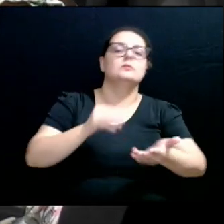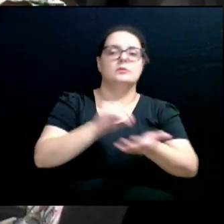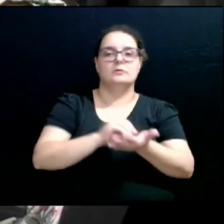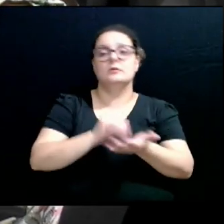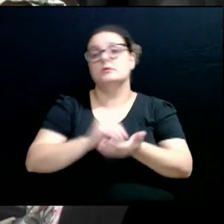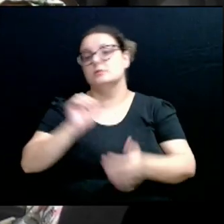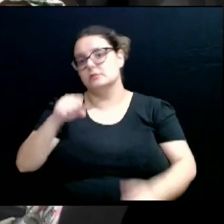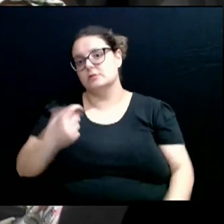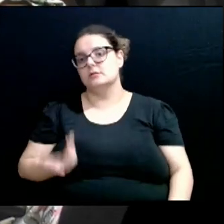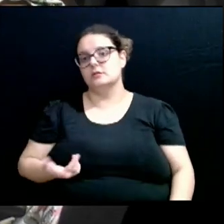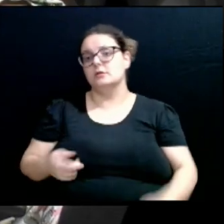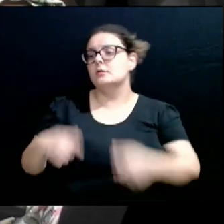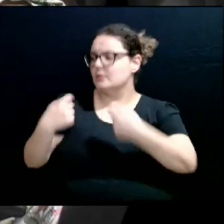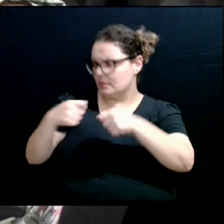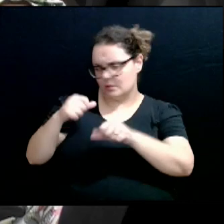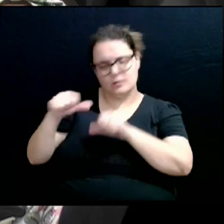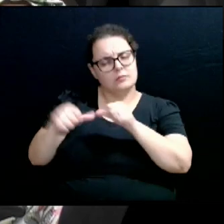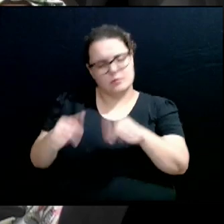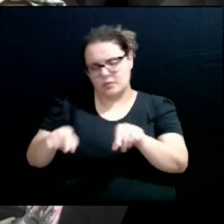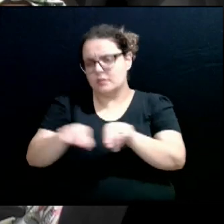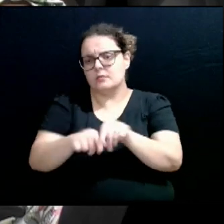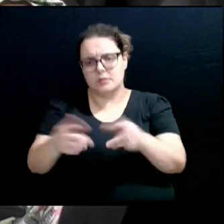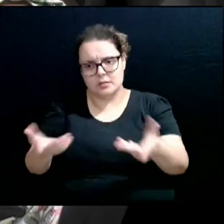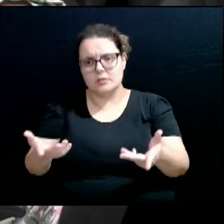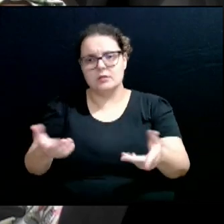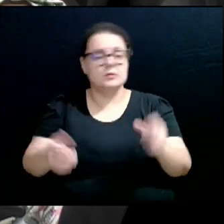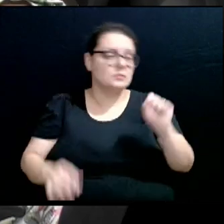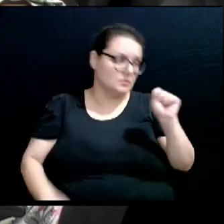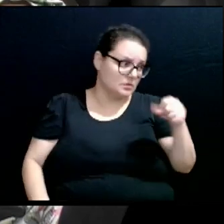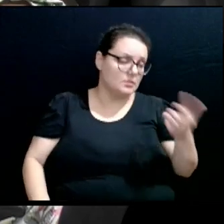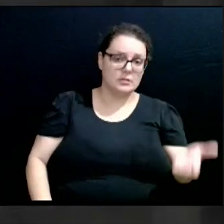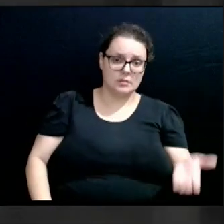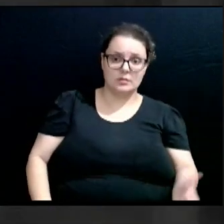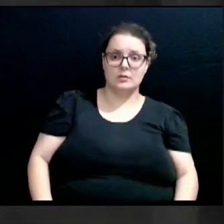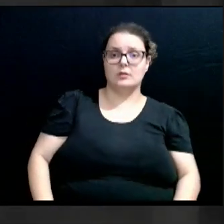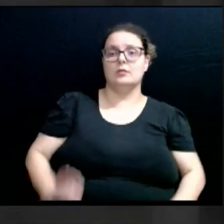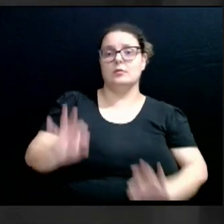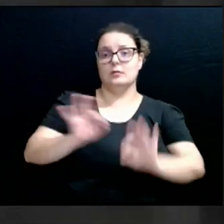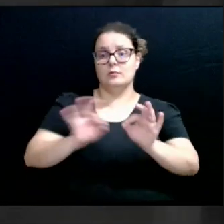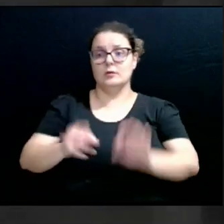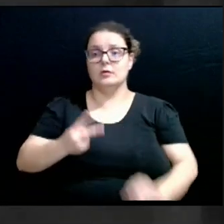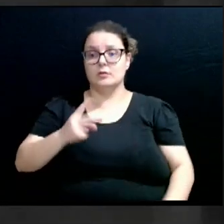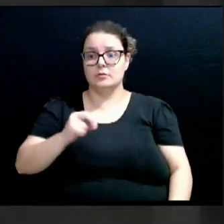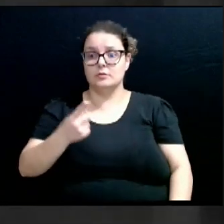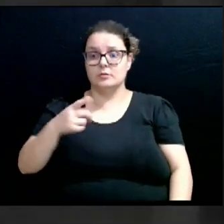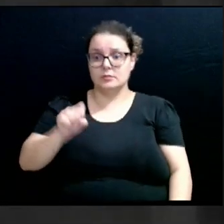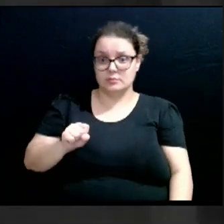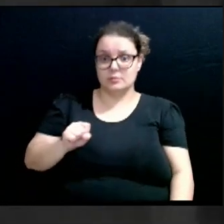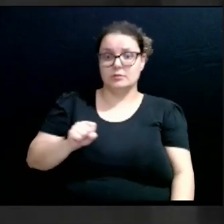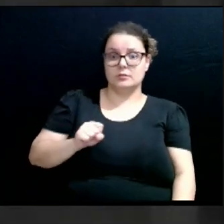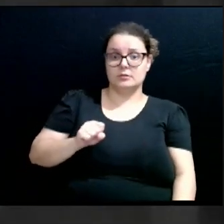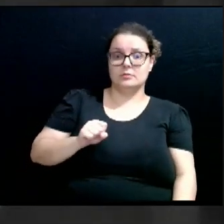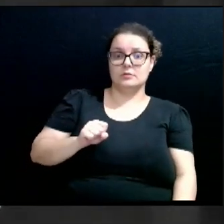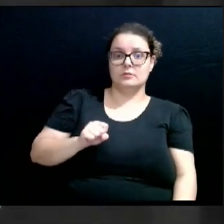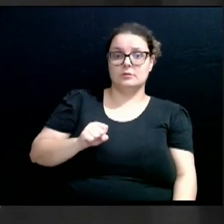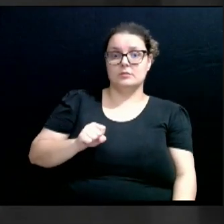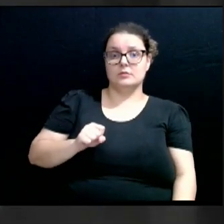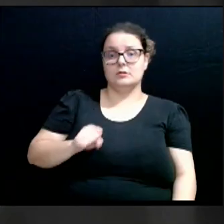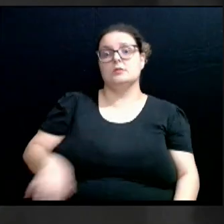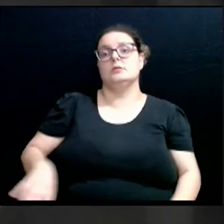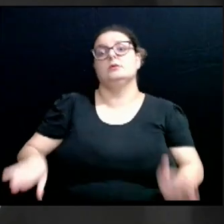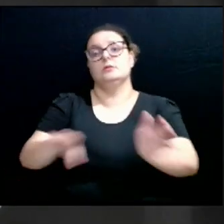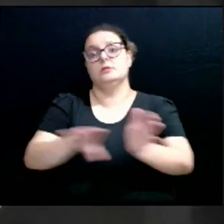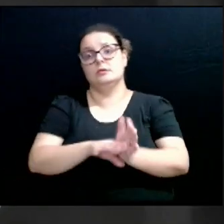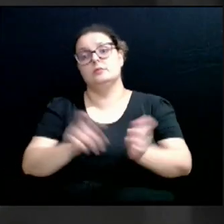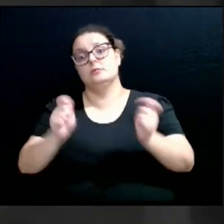ser mudadas também, né? O plano, foi em 2018 e ele vem para provavelmente o ano que vem